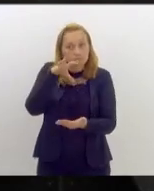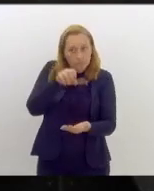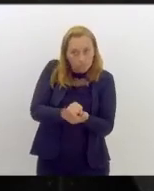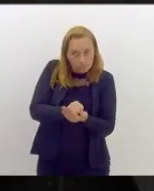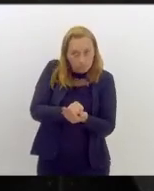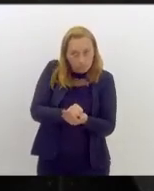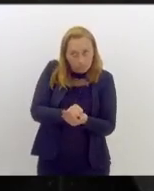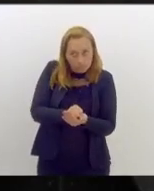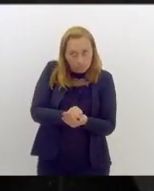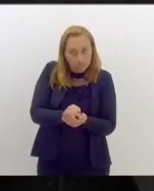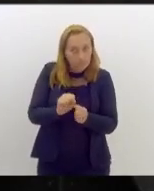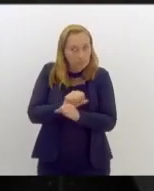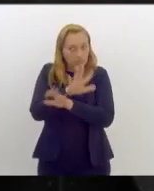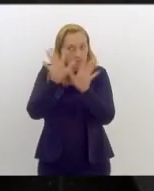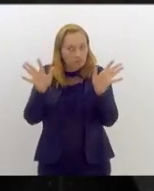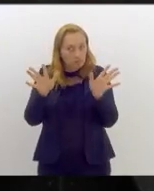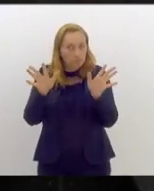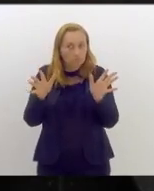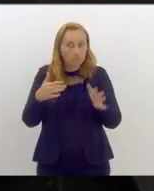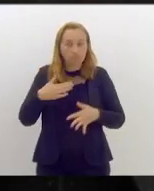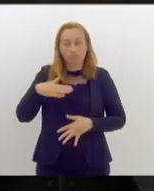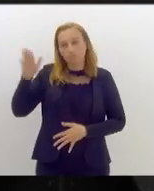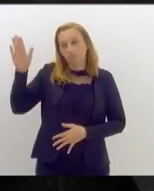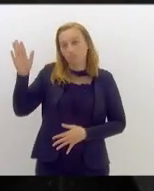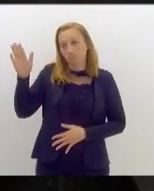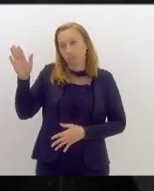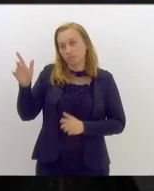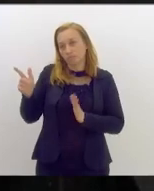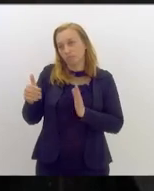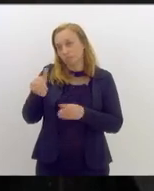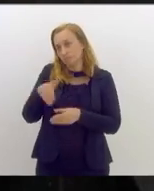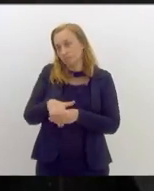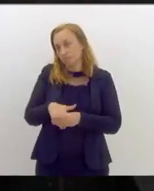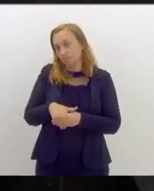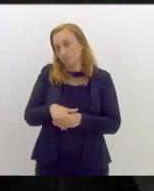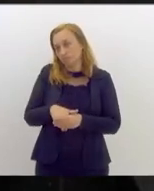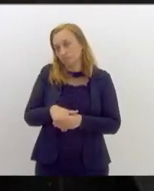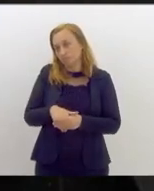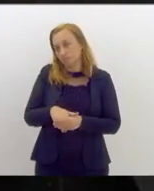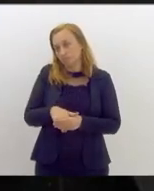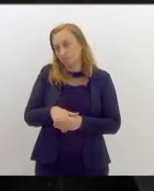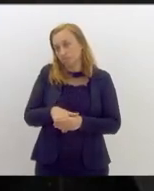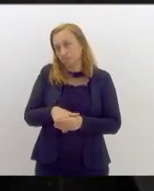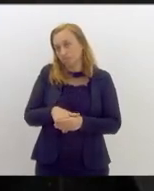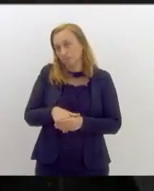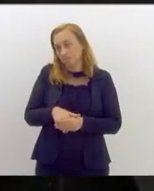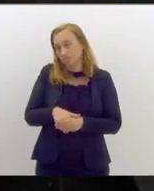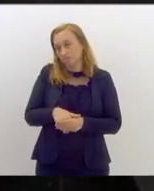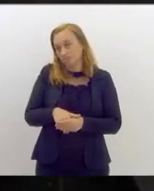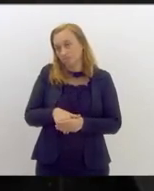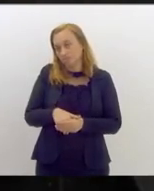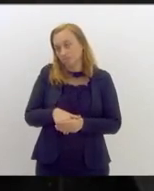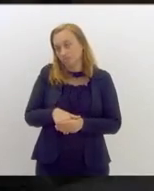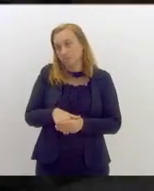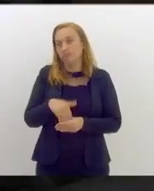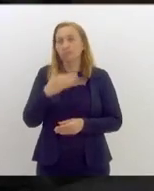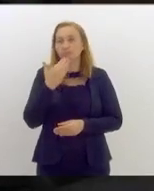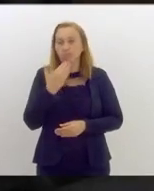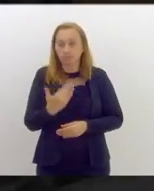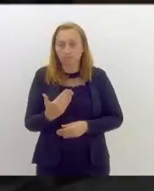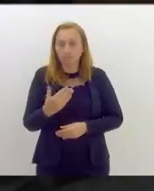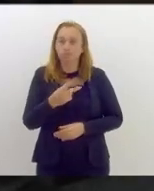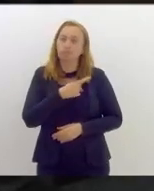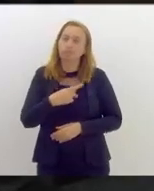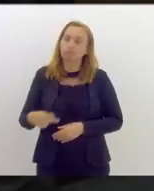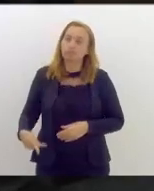absolutamente Claro tô com voto na mão absolutamente Claro foi vou pedir que o presidente